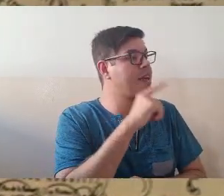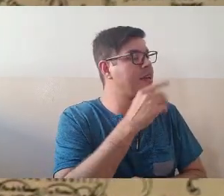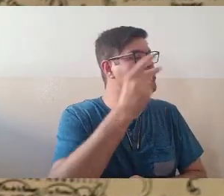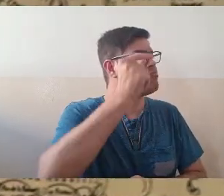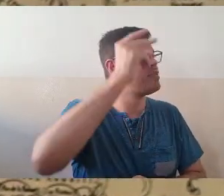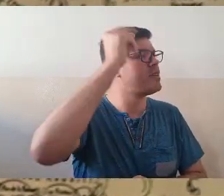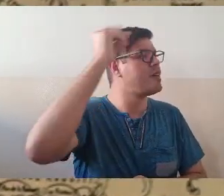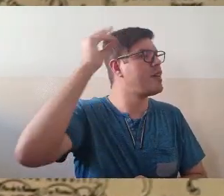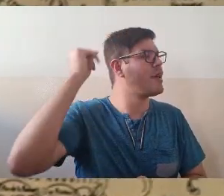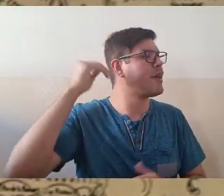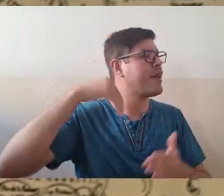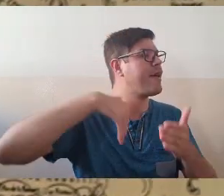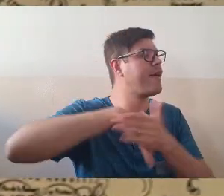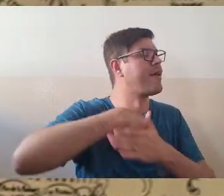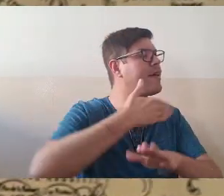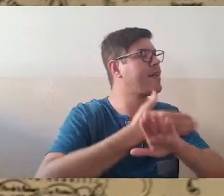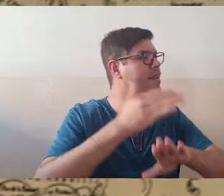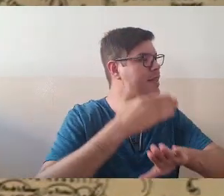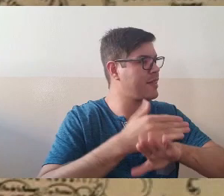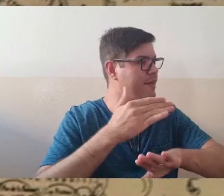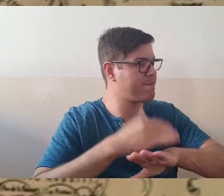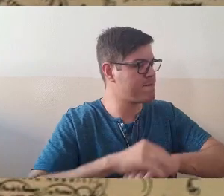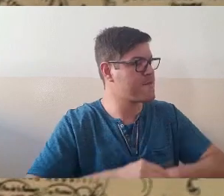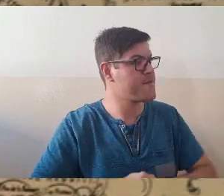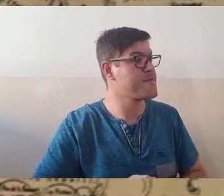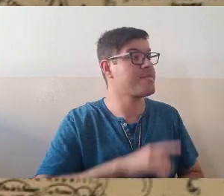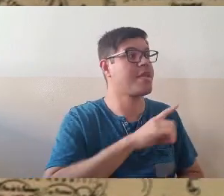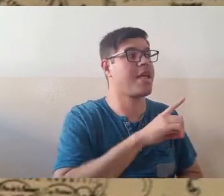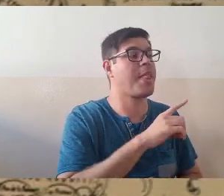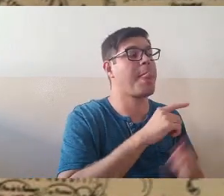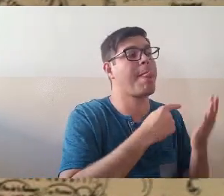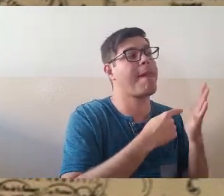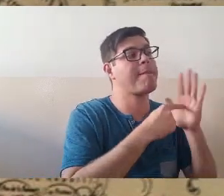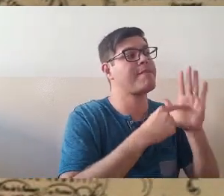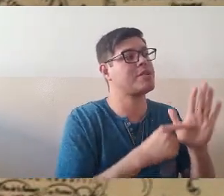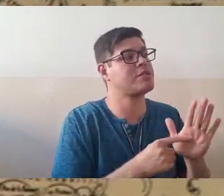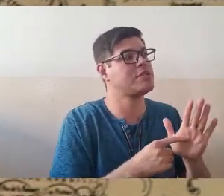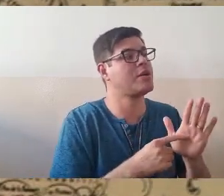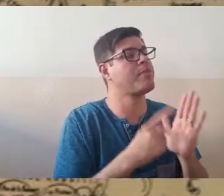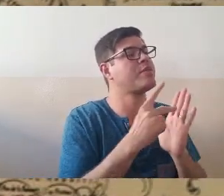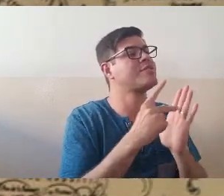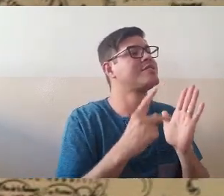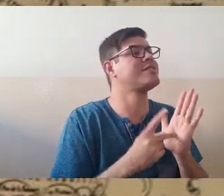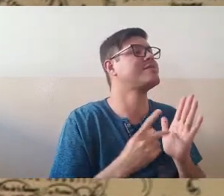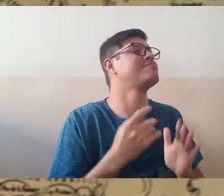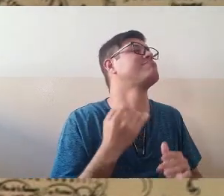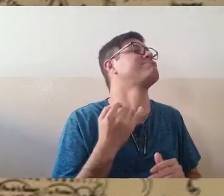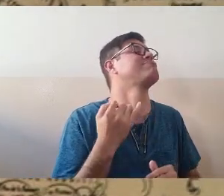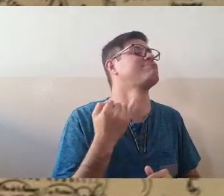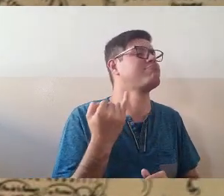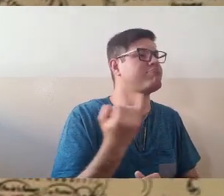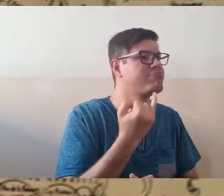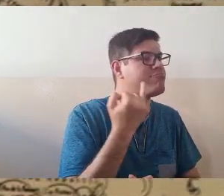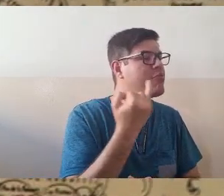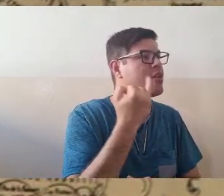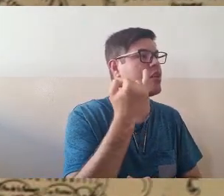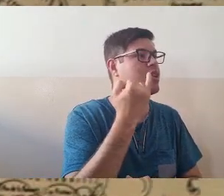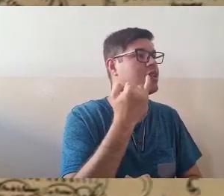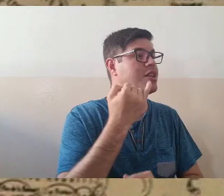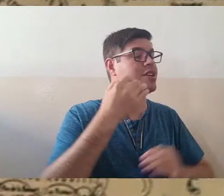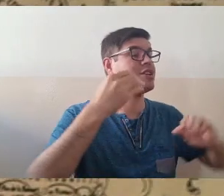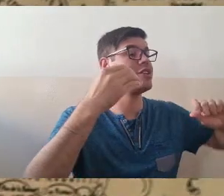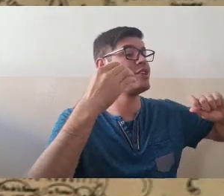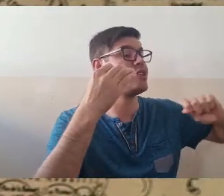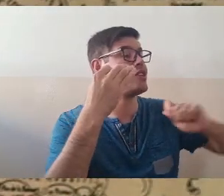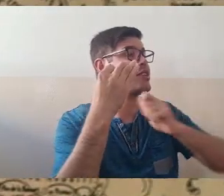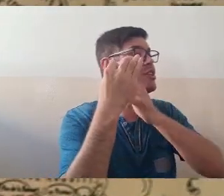isso. E aí ele apresentou um projeto muito interessante de cordas. Sim. Mas não só violino. E aí